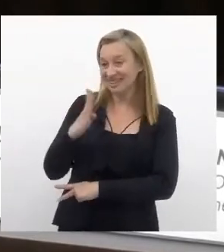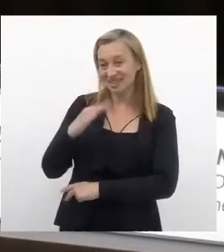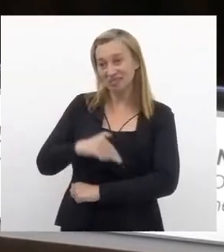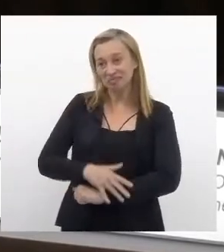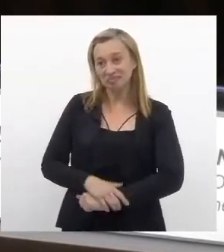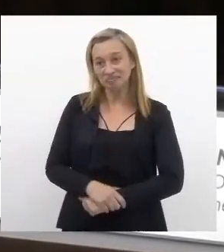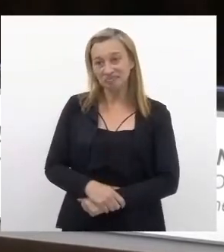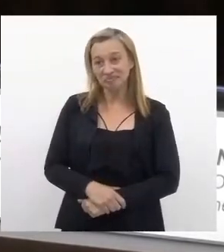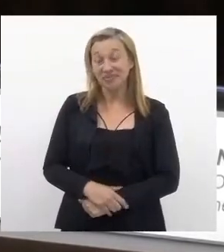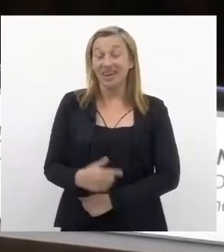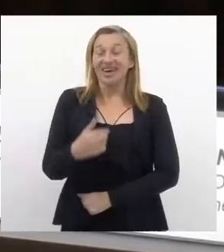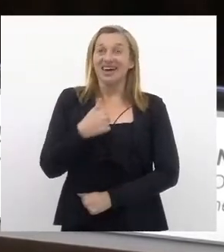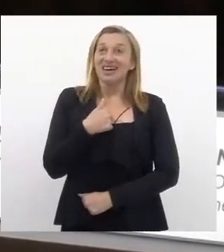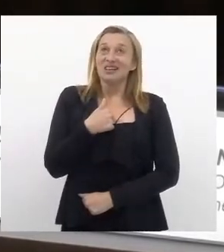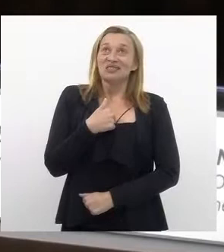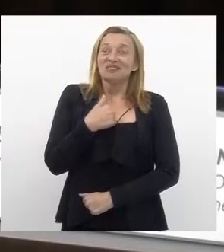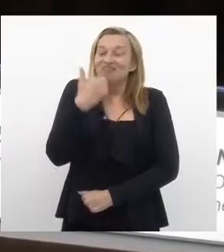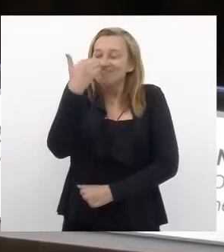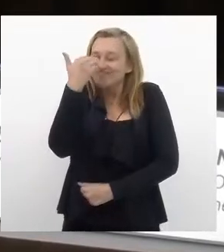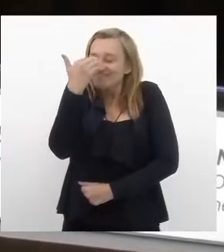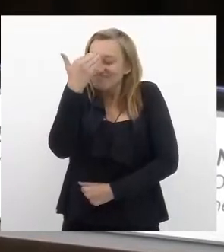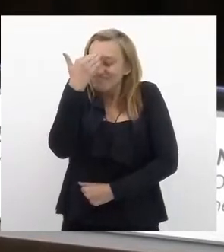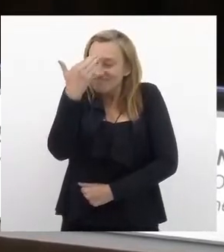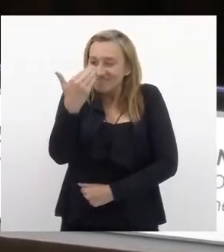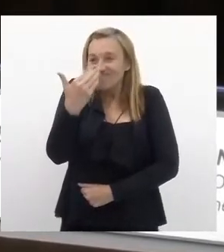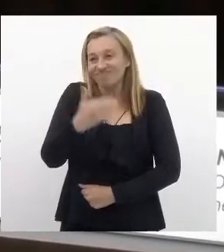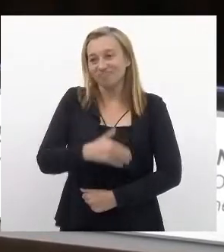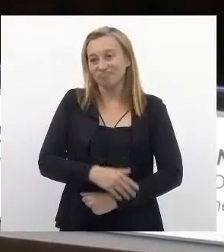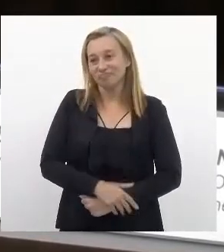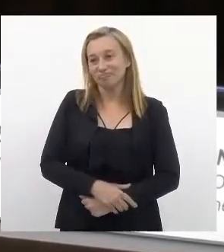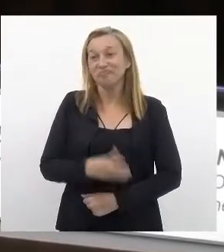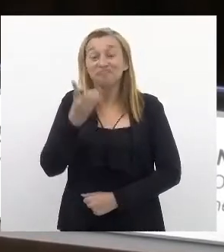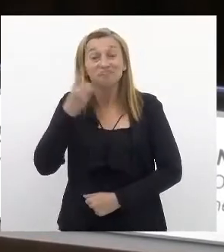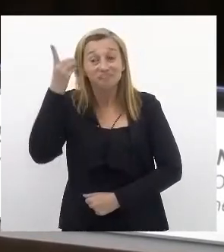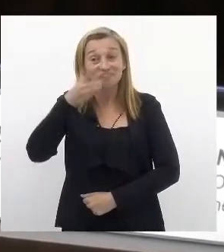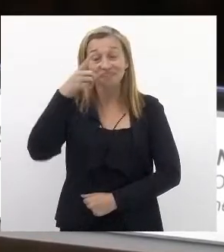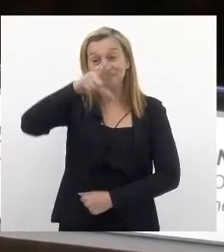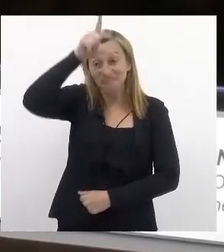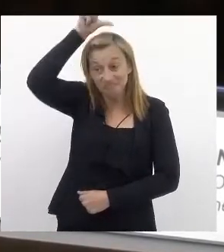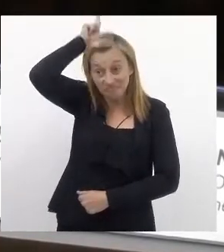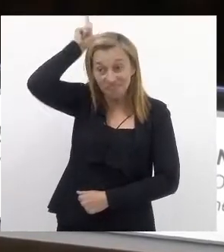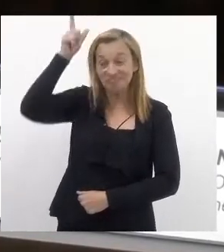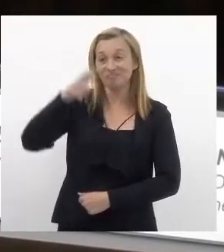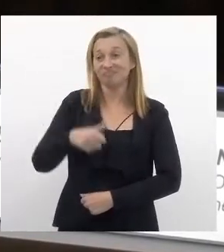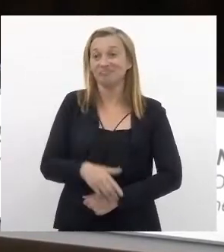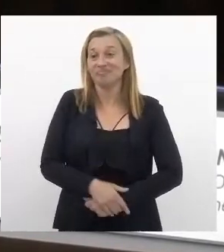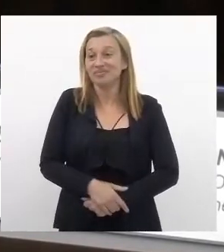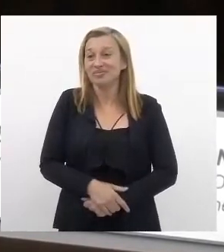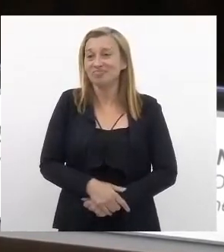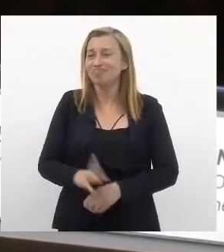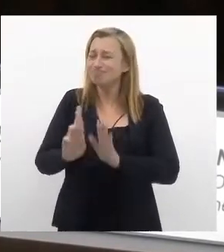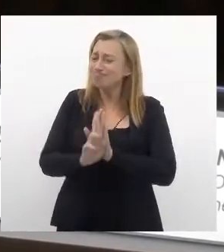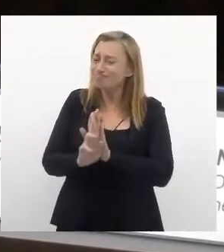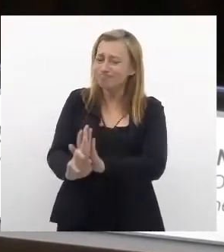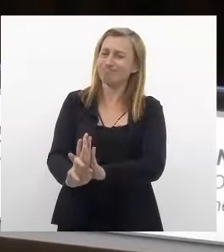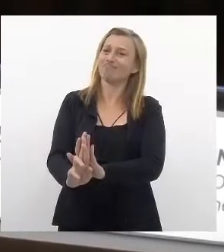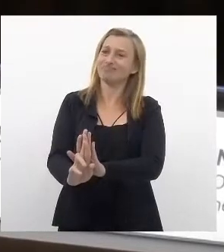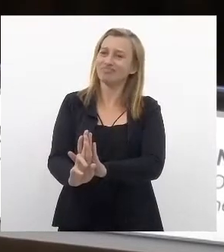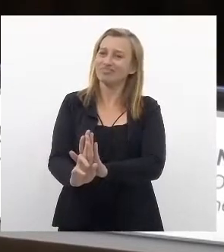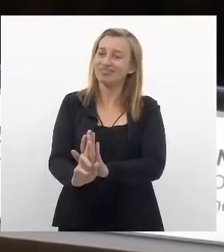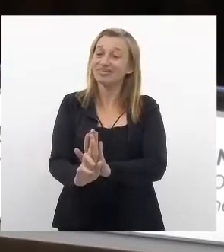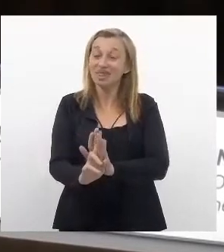Eu tenho muita gratidão ao deputado Luiz Paulo pelo que ele representa